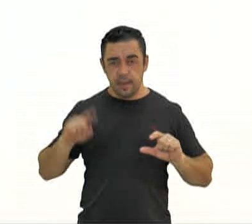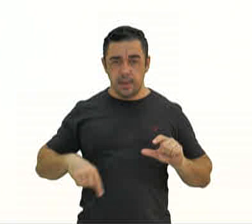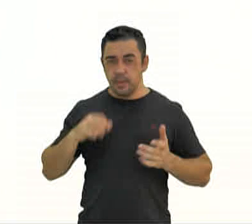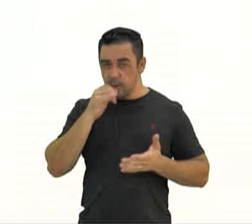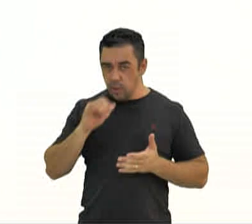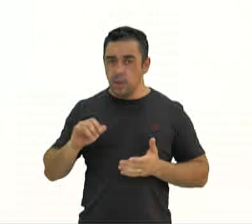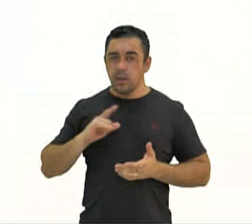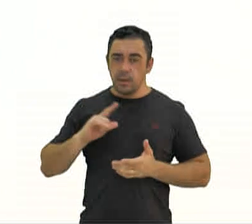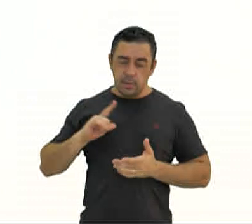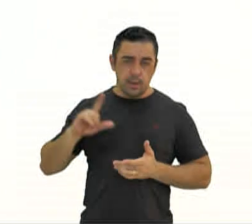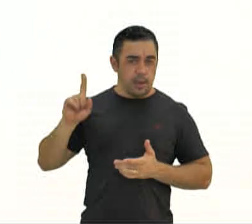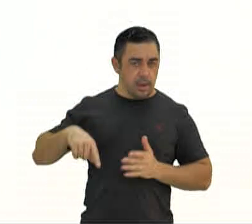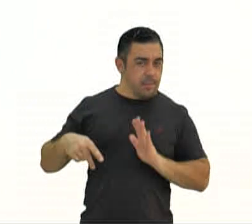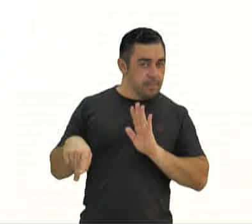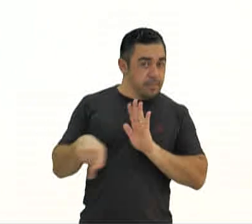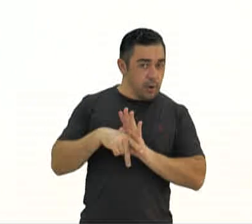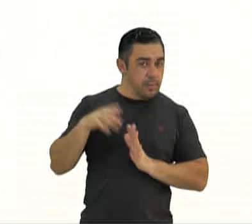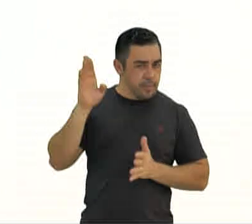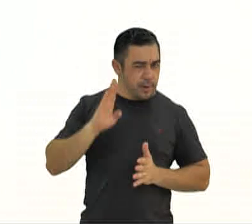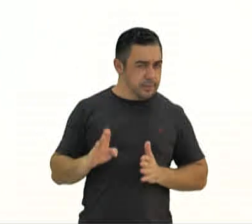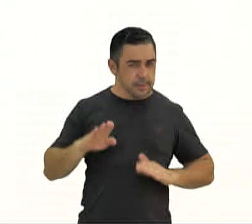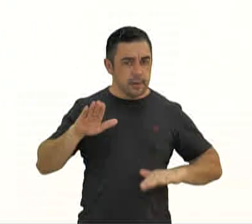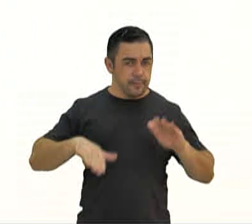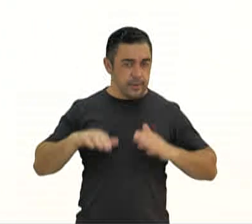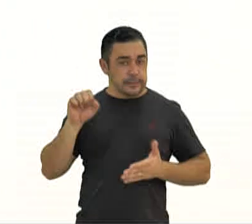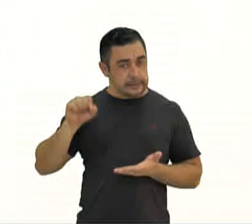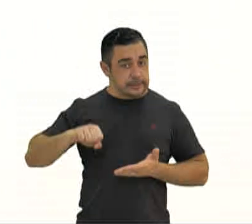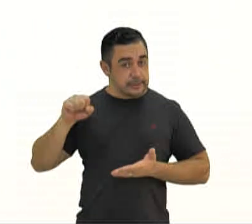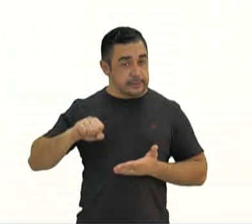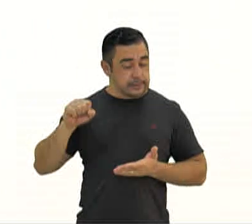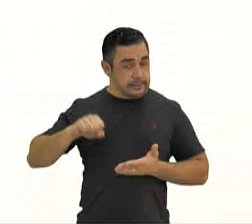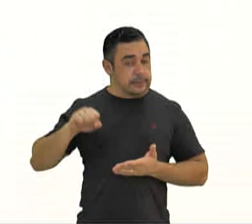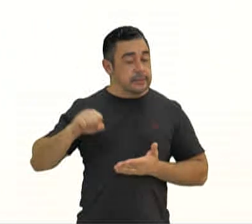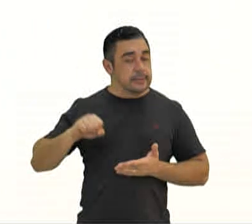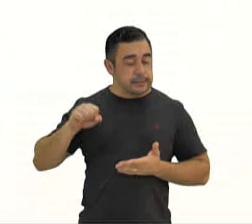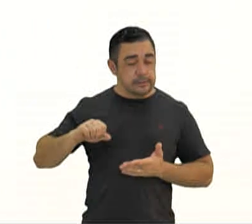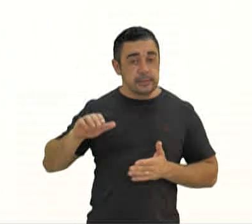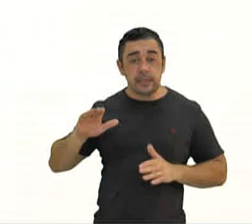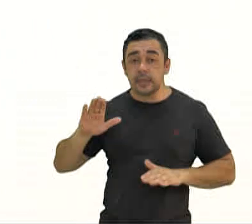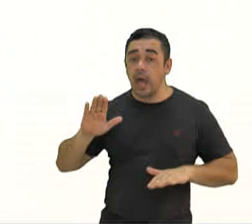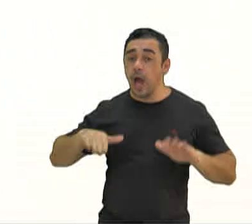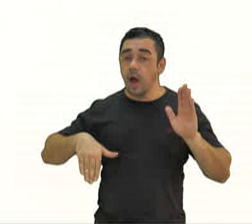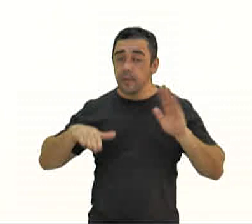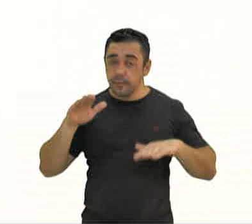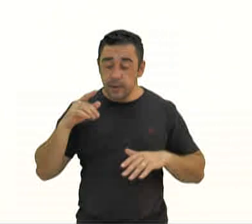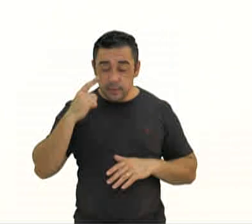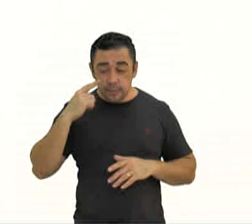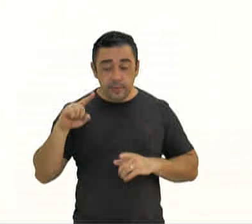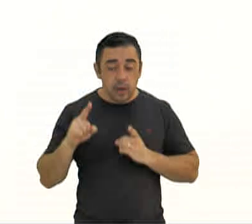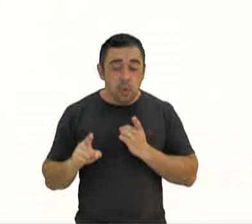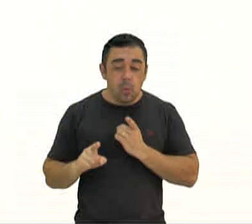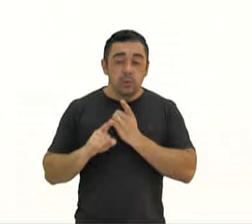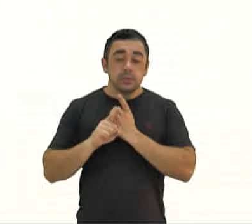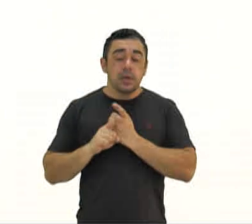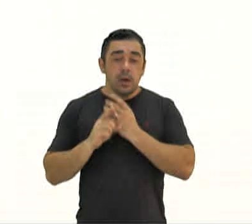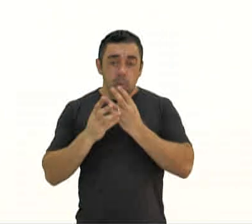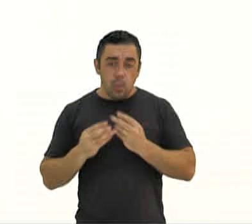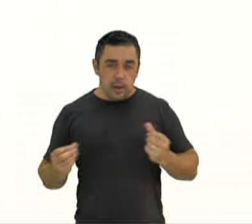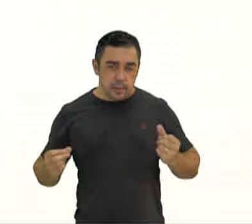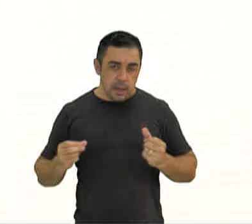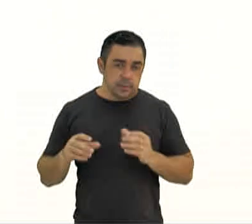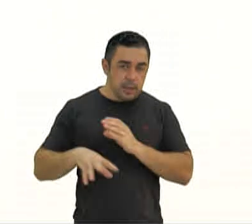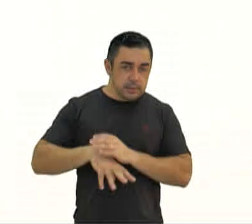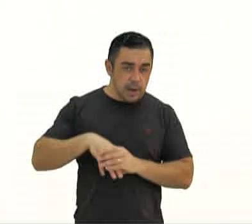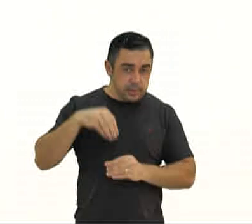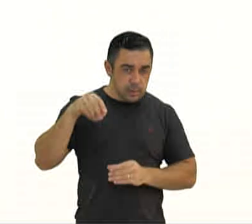tornará independência, talvez. Sim, é talvez, dependendo da qualidade do material explorado. E